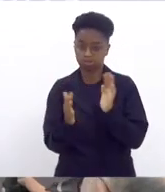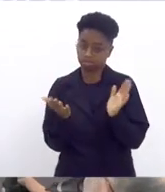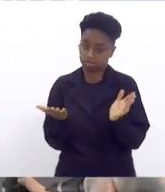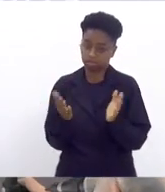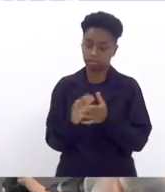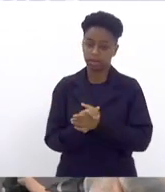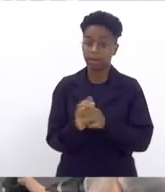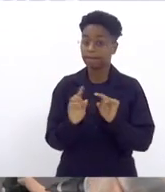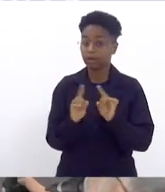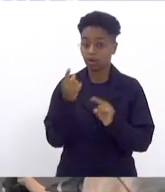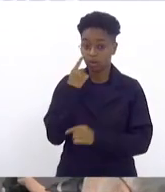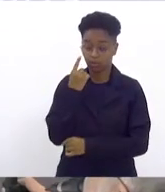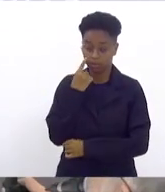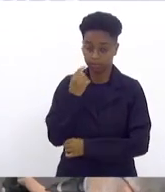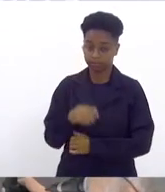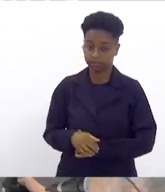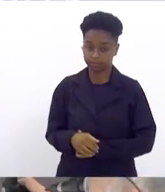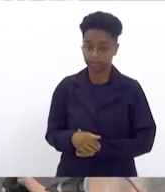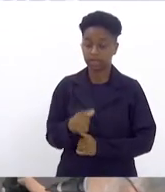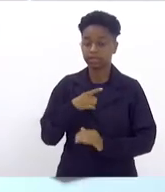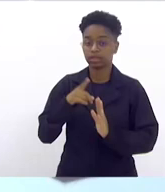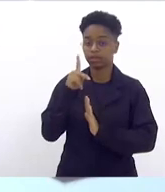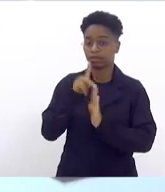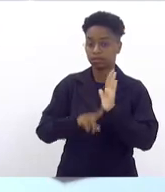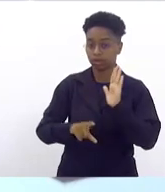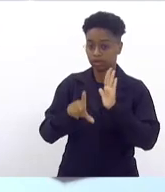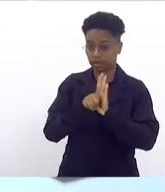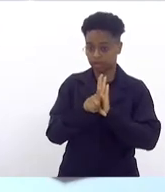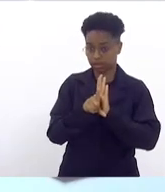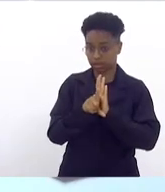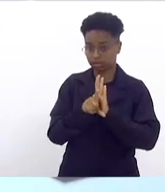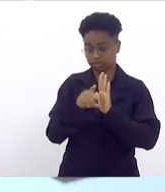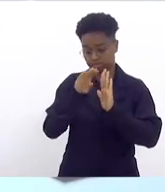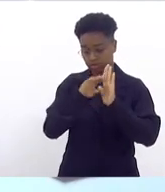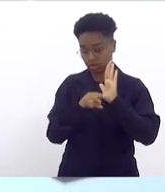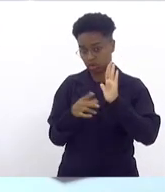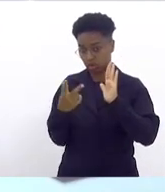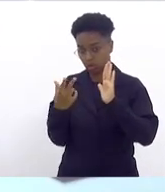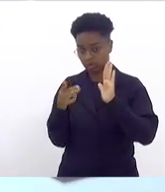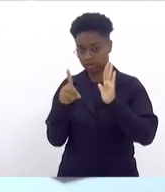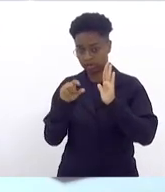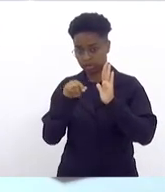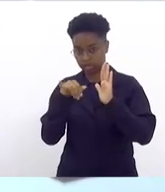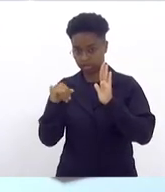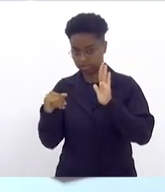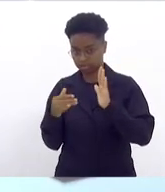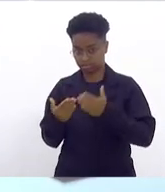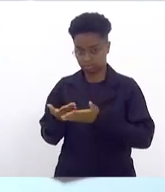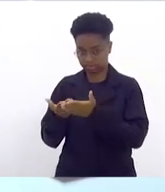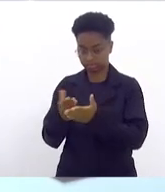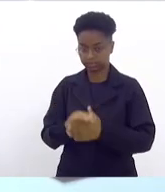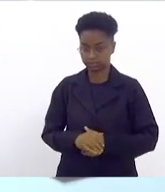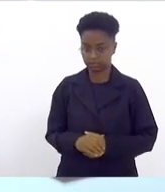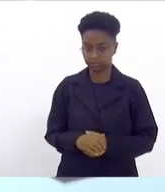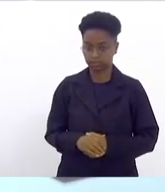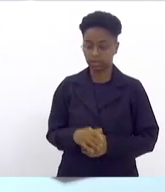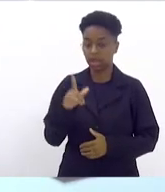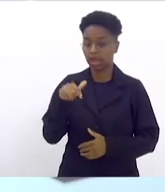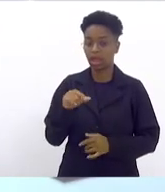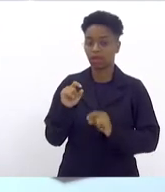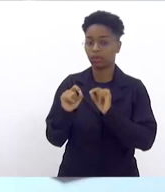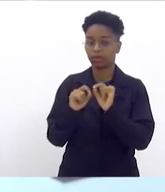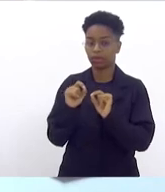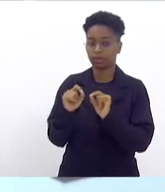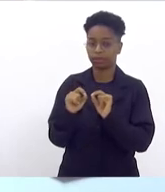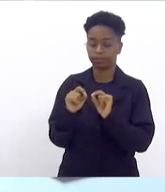Mas veja só, vem um projeto aqui em pauta como já veio. Trata-se de um